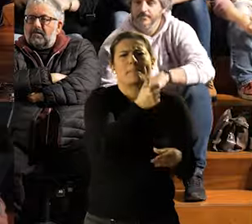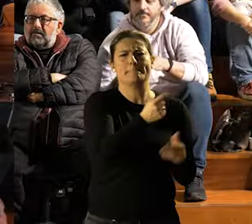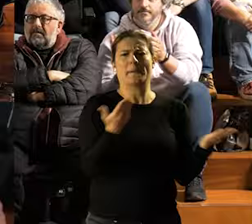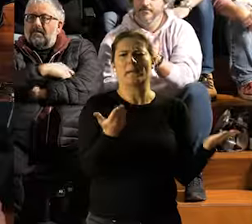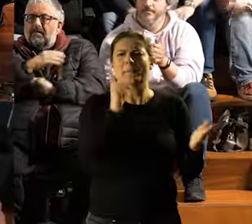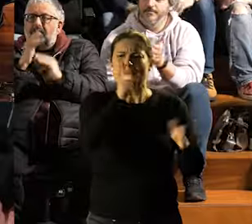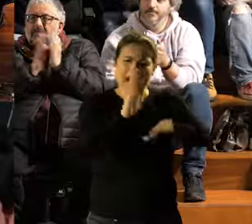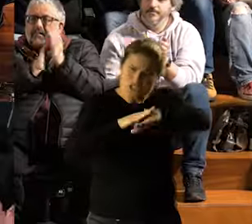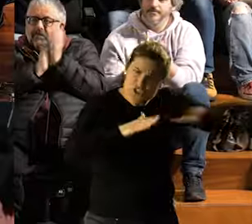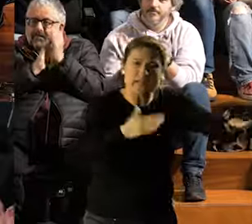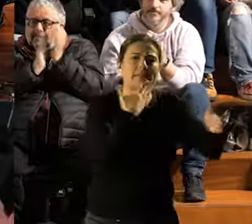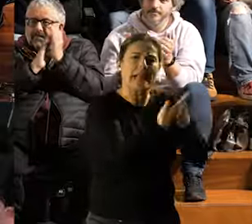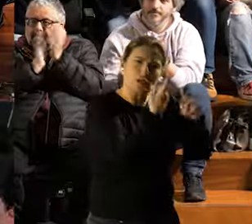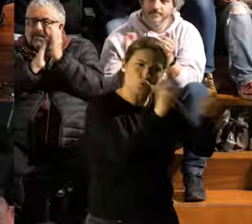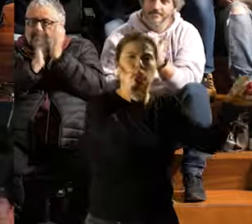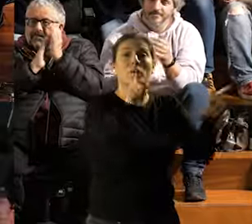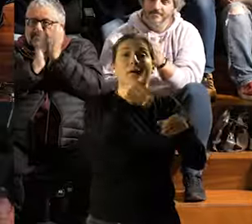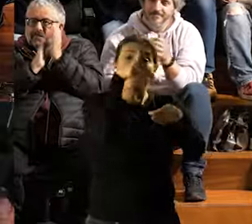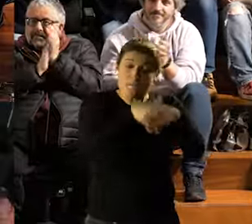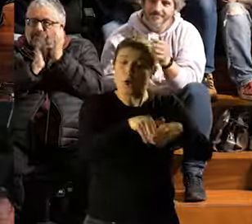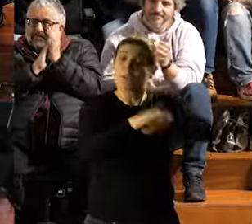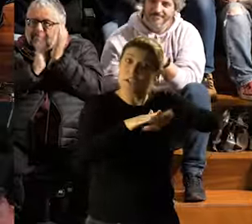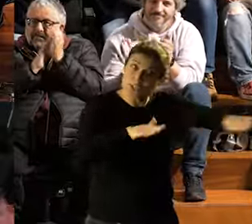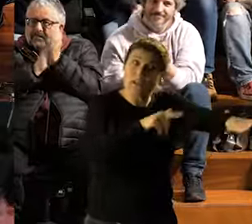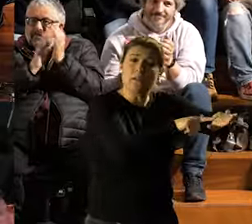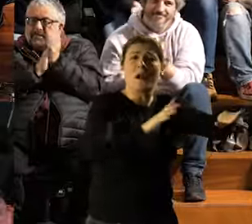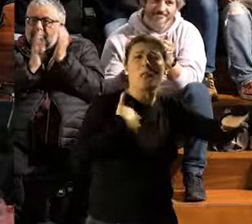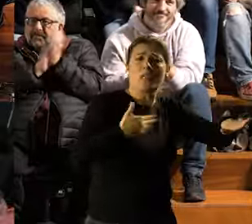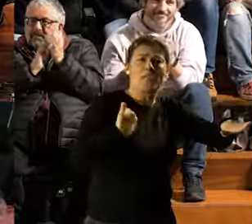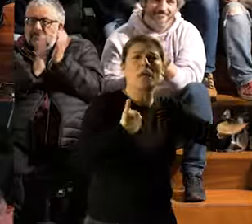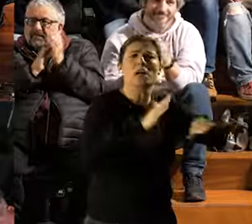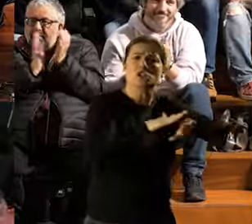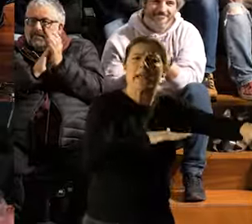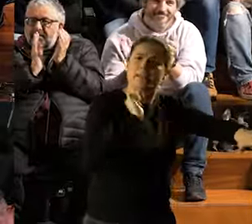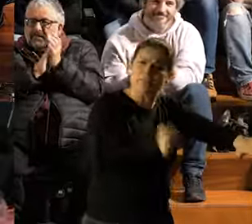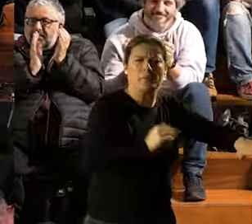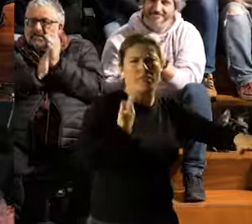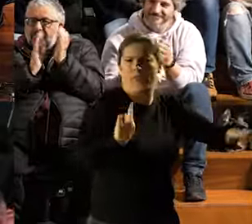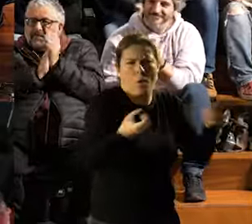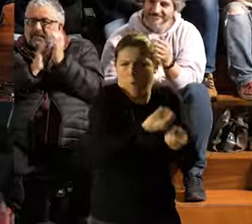vota na esquerda que faz a diferença vota na esquerda que não tem medo ser de